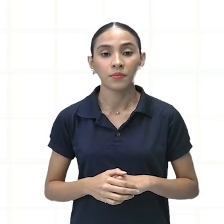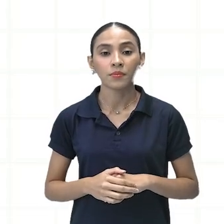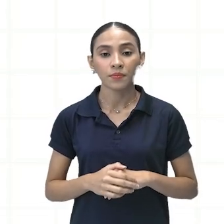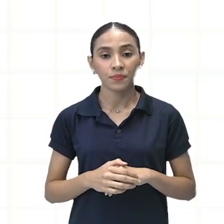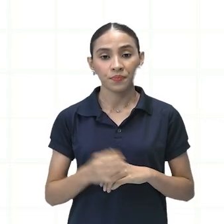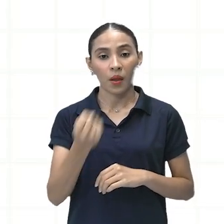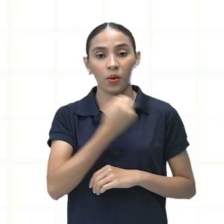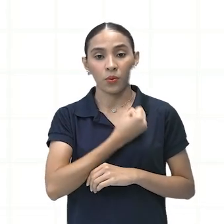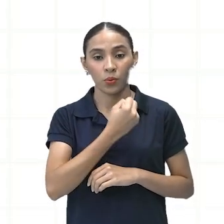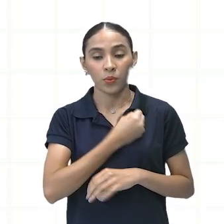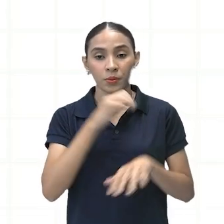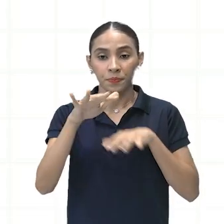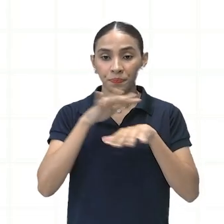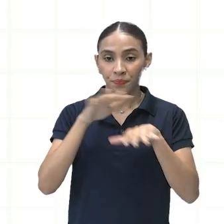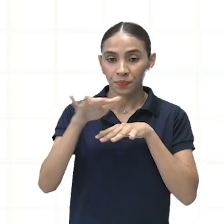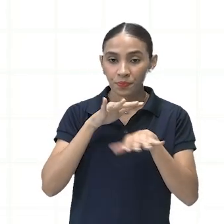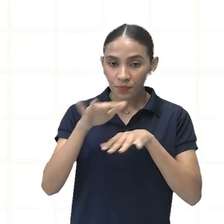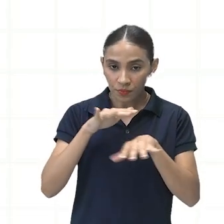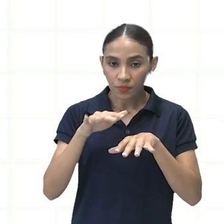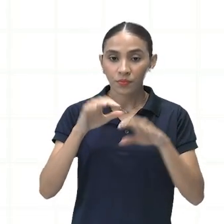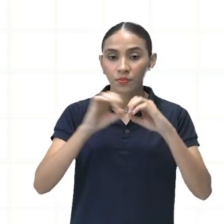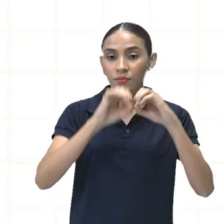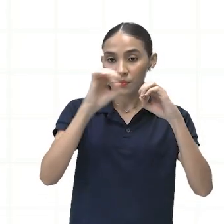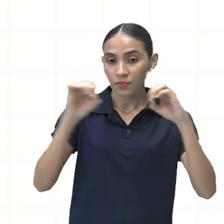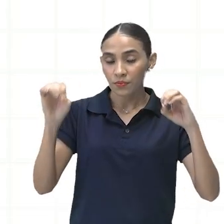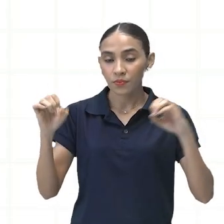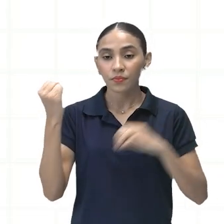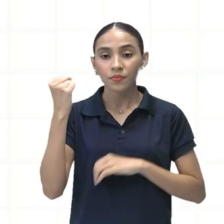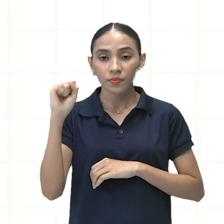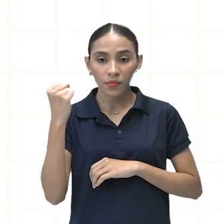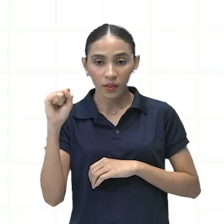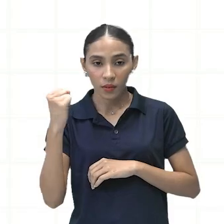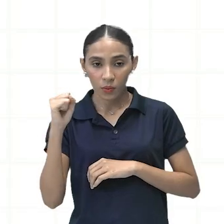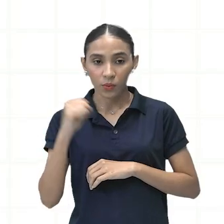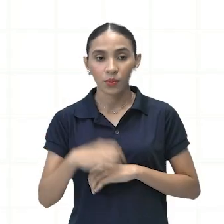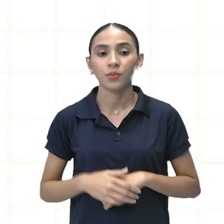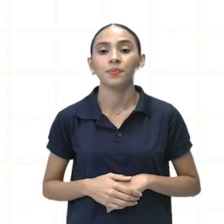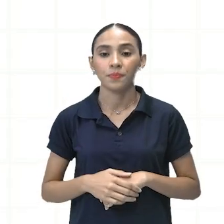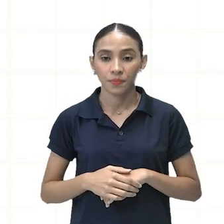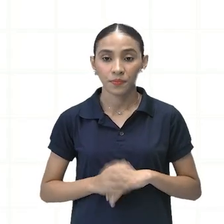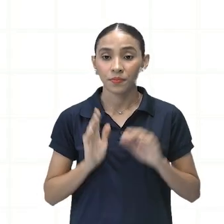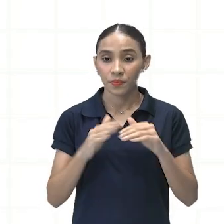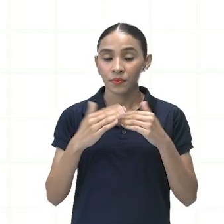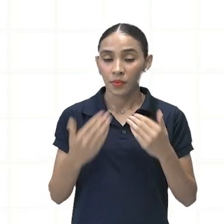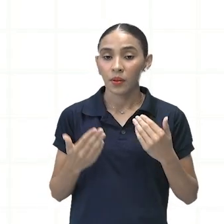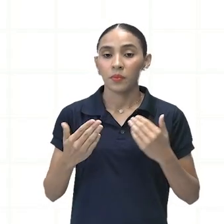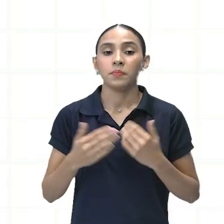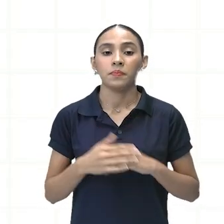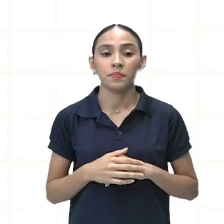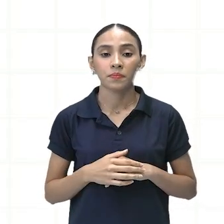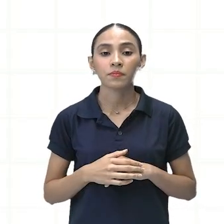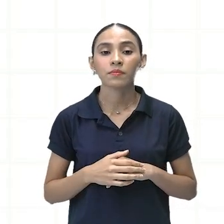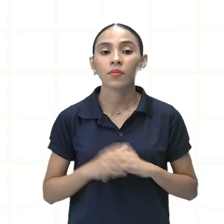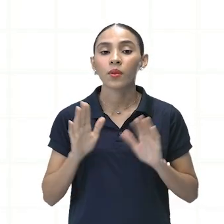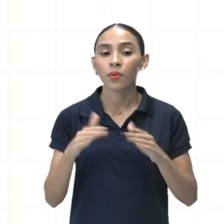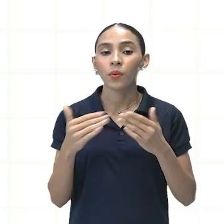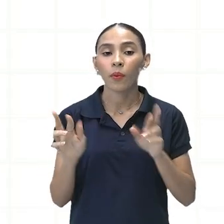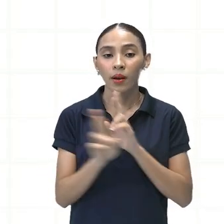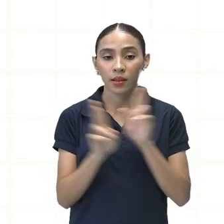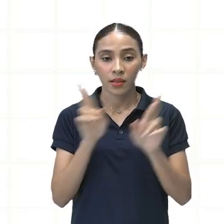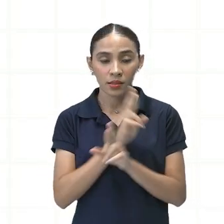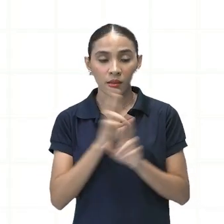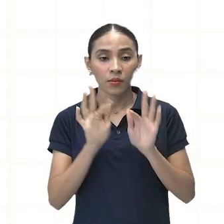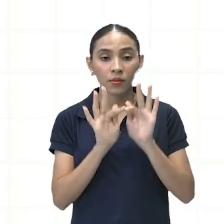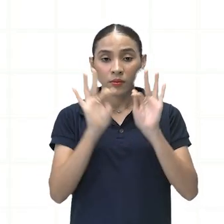ao número de vibrações da onda por segundo. Então, qual é a relação